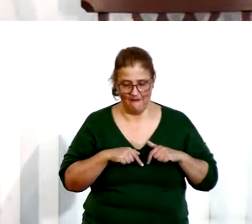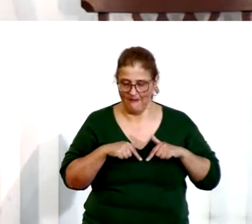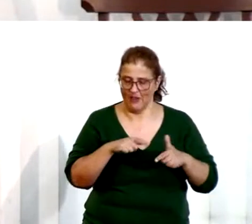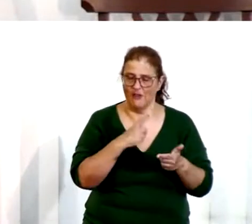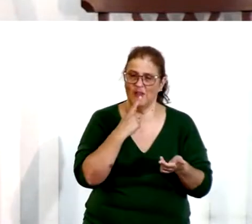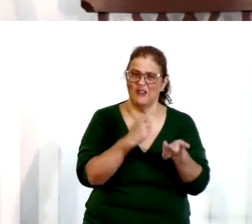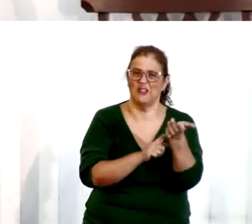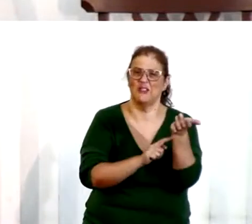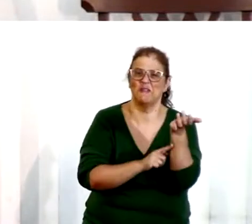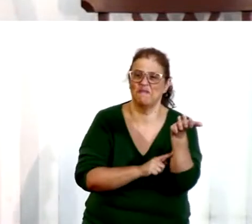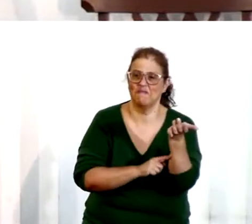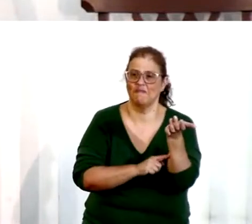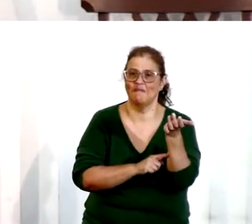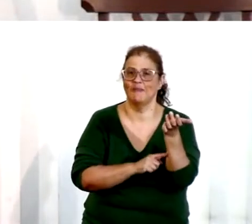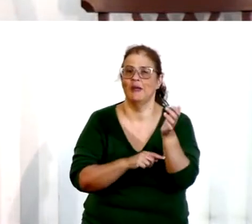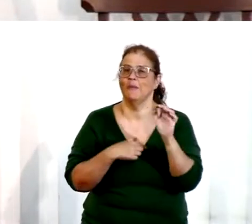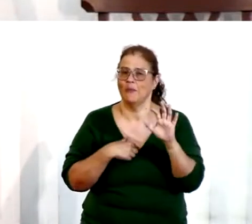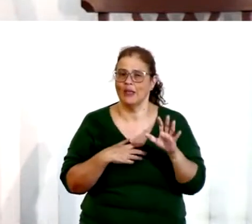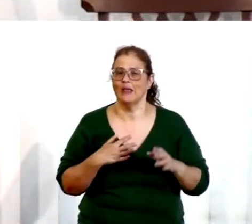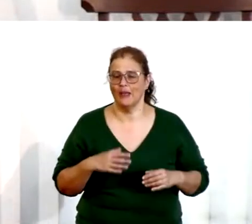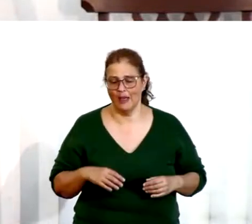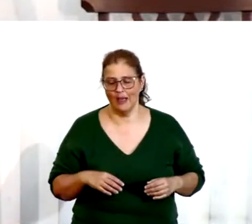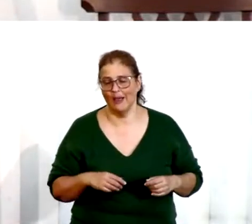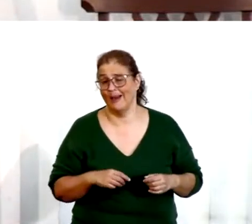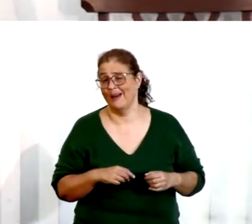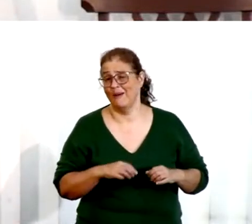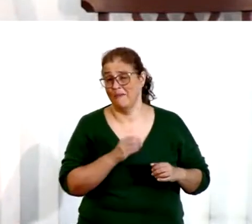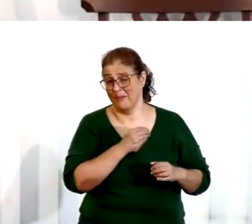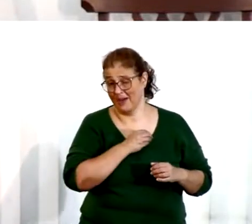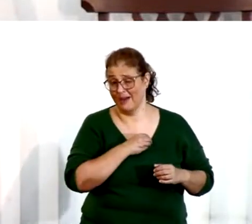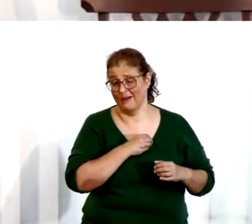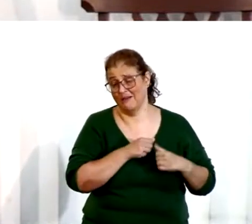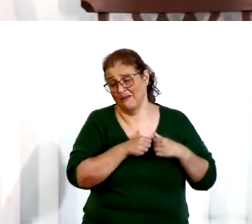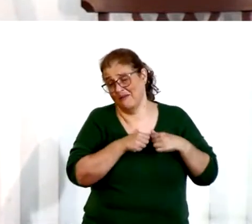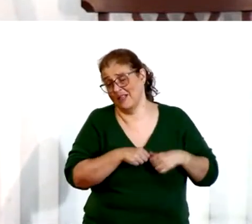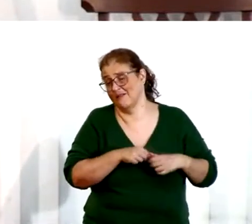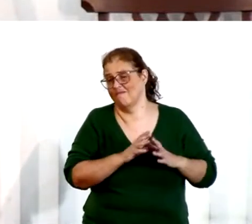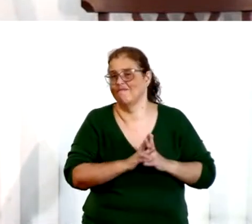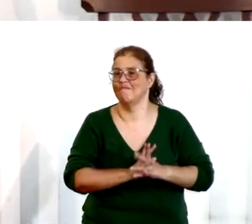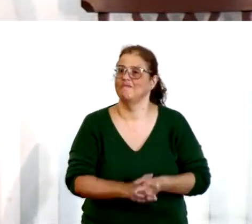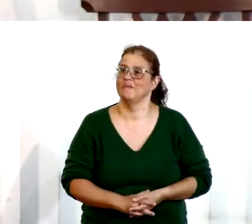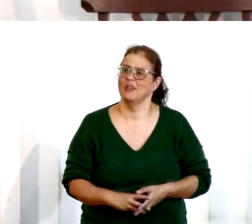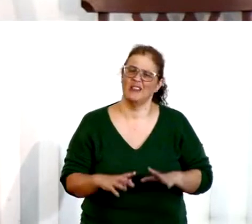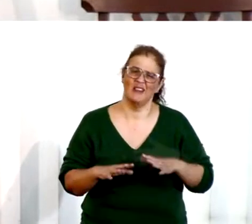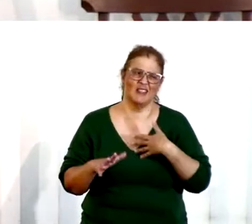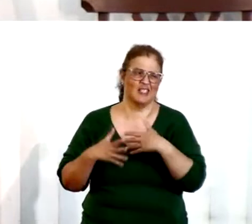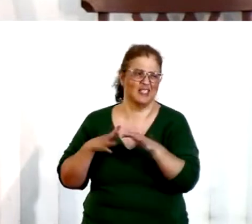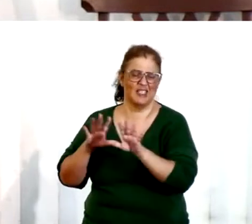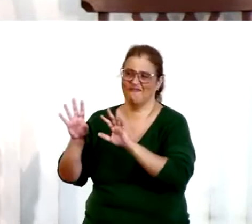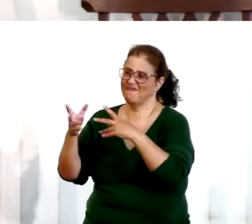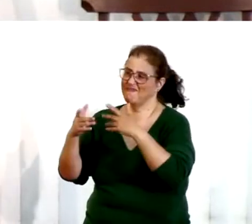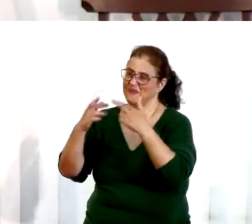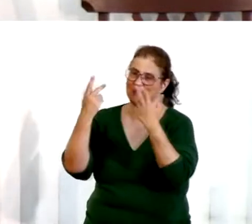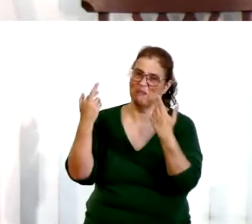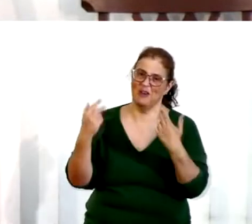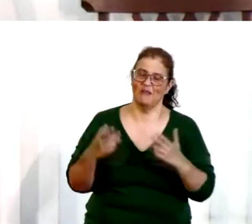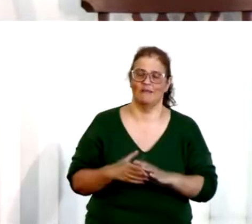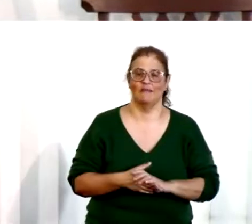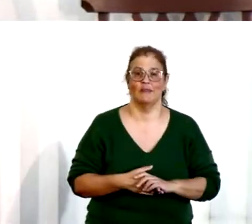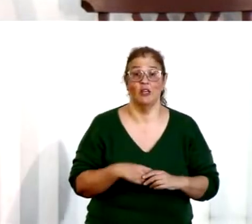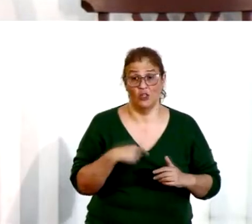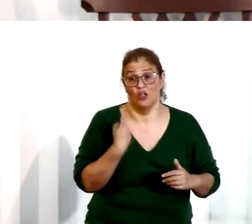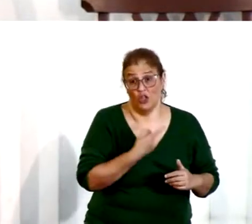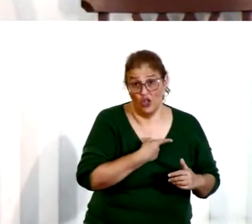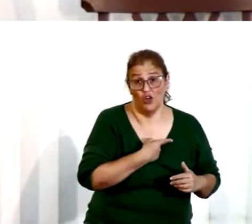gente se acostuma com o pecado, mas Deus não se acostuma com o pecado, irmãos. Deus não se acostuma com o pecado, mesmo que nós peçamos